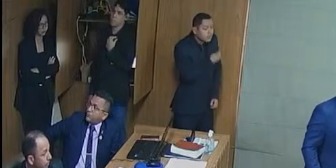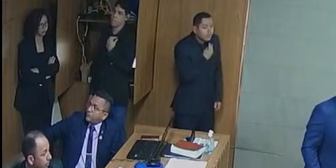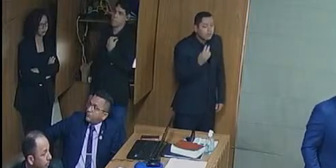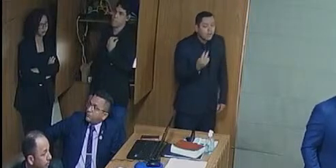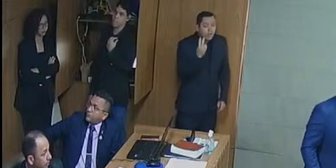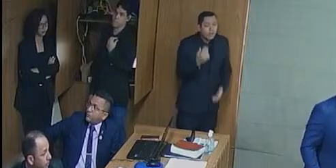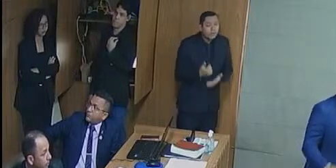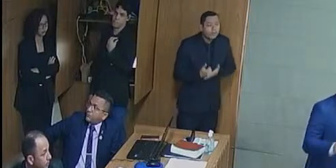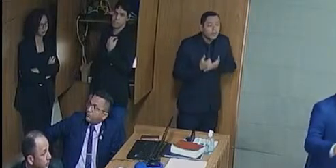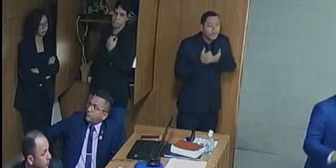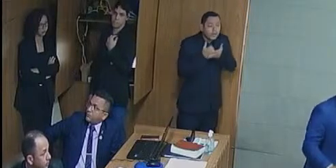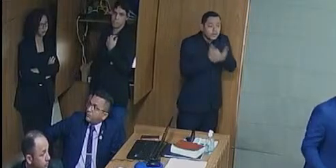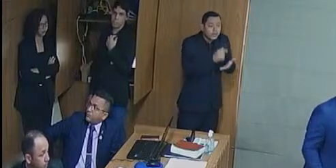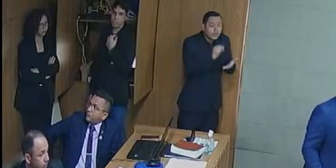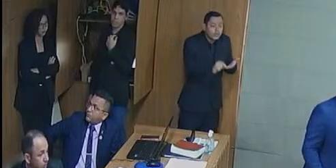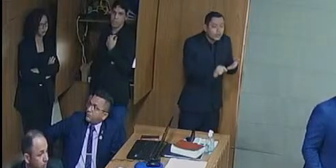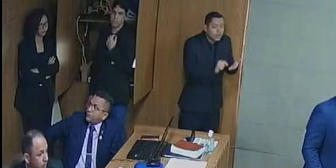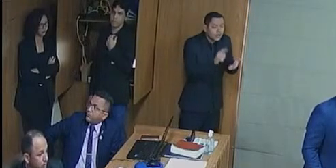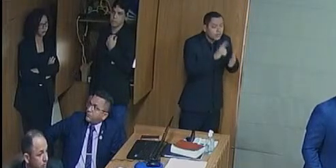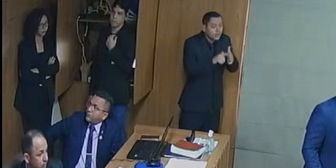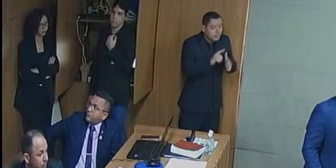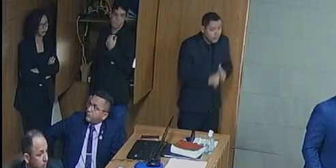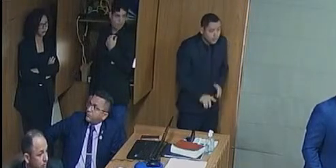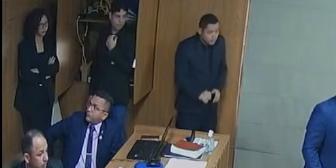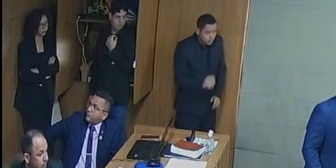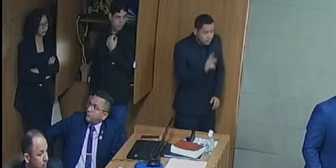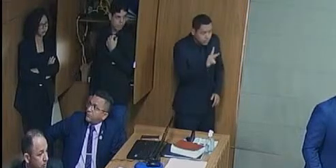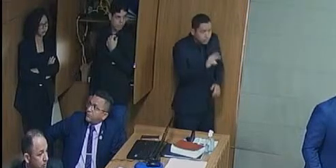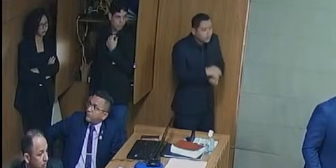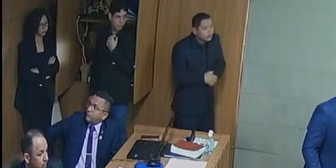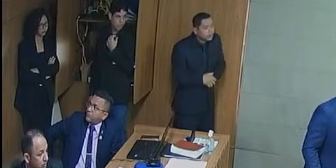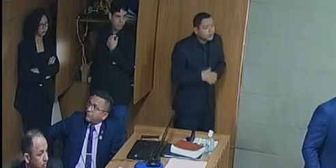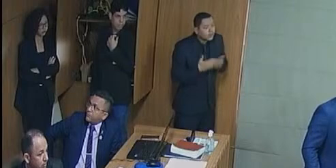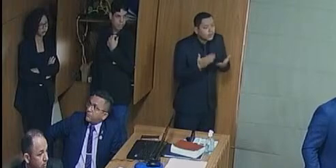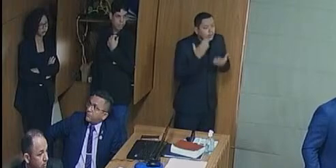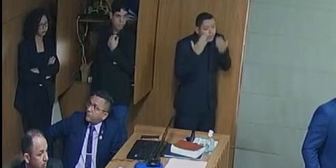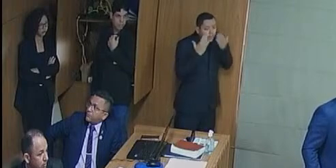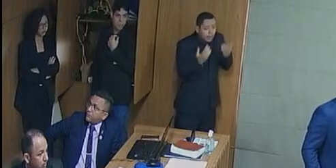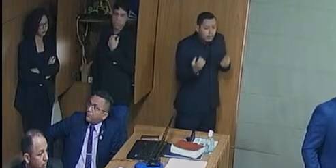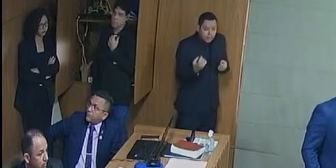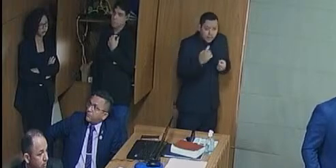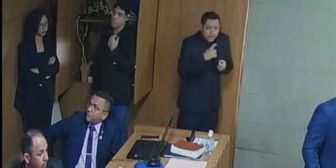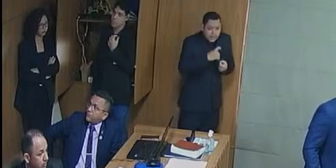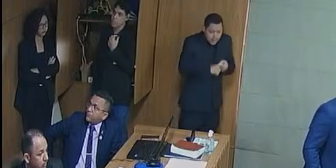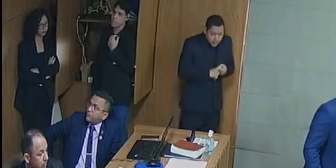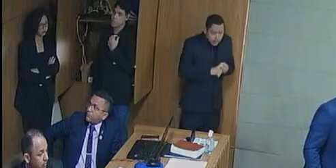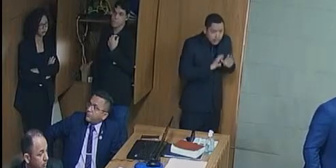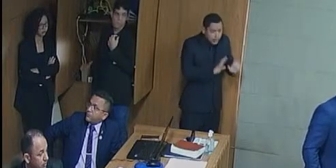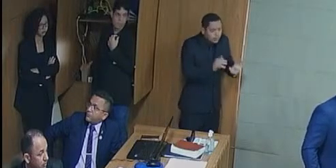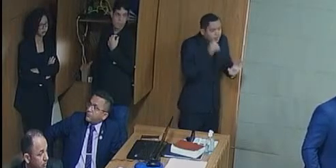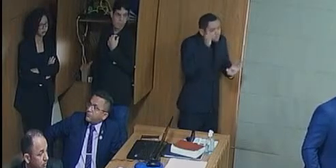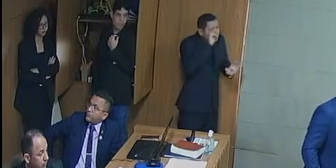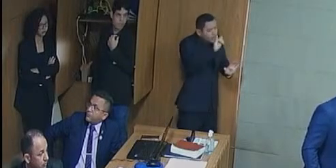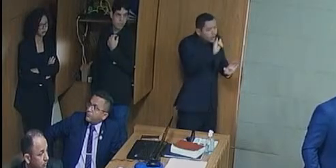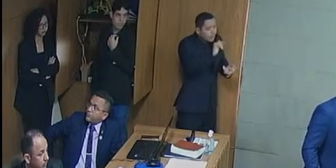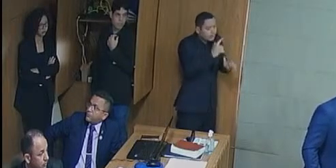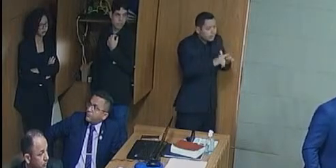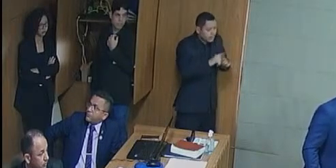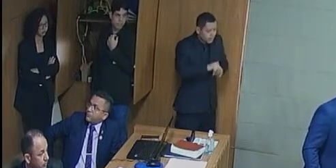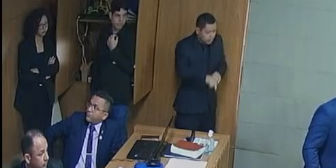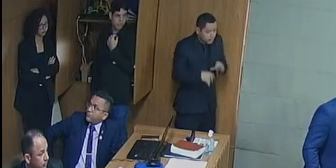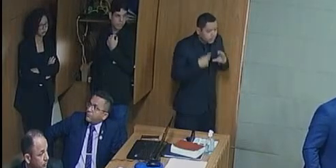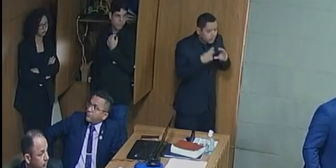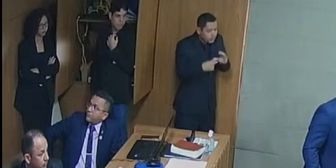ajudar resolução de problemas e poder se mostrar um grande parceiro para que as coisas não acontecessem de forma difícil aqui com a